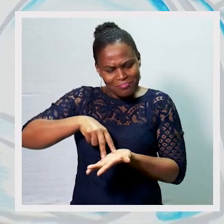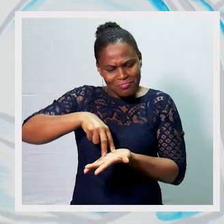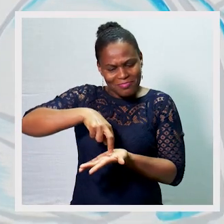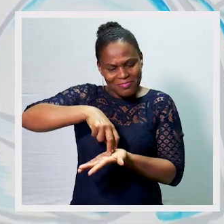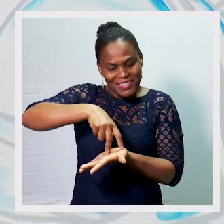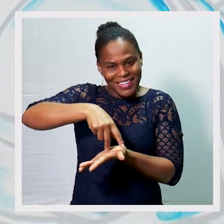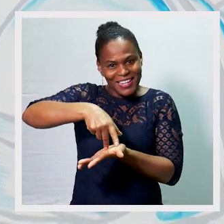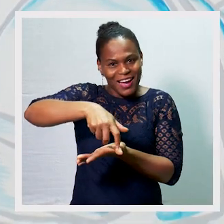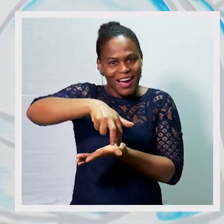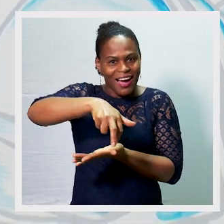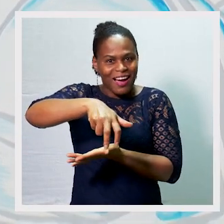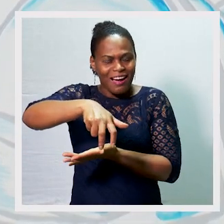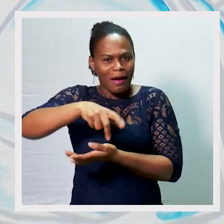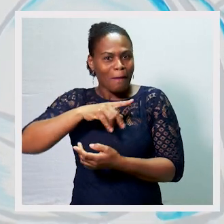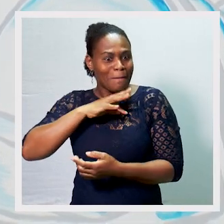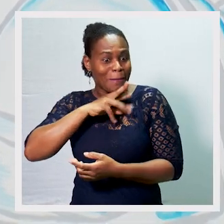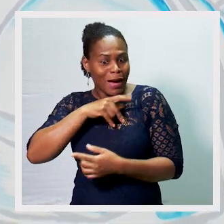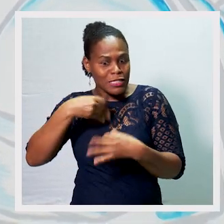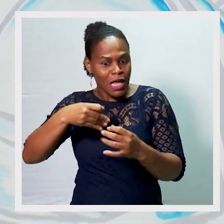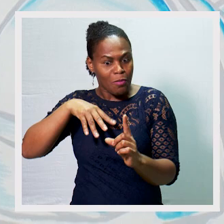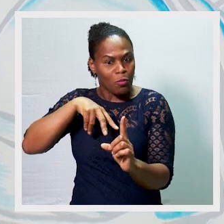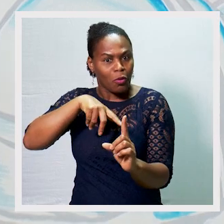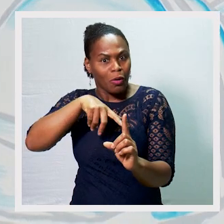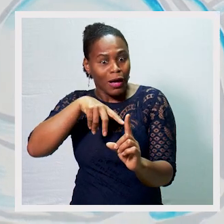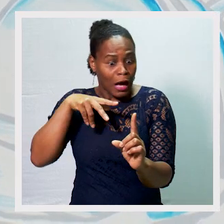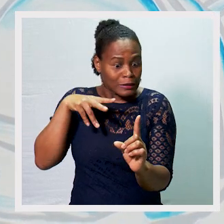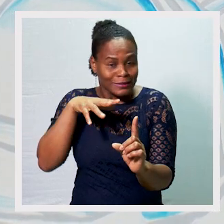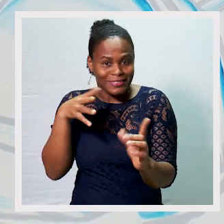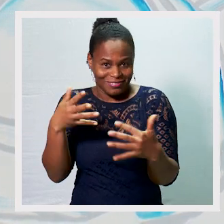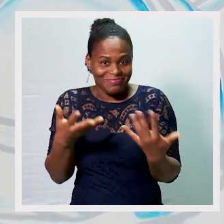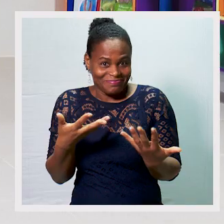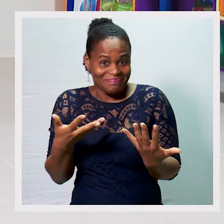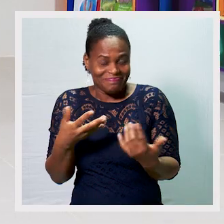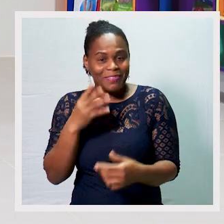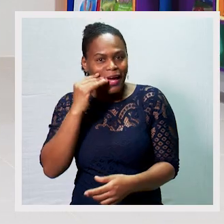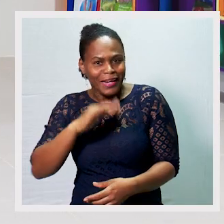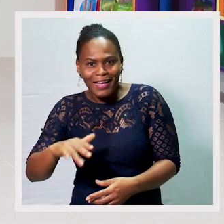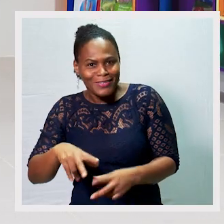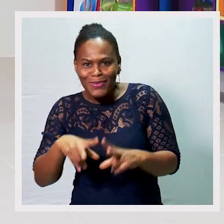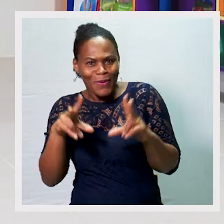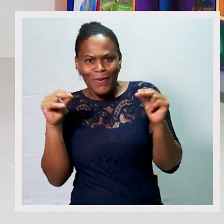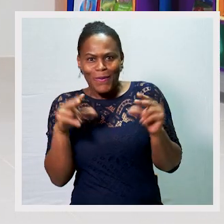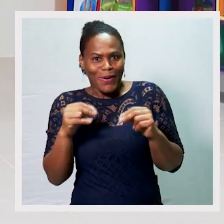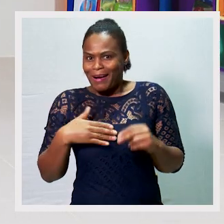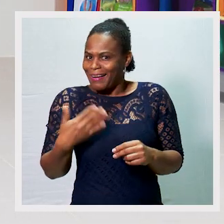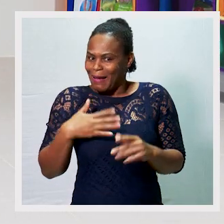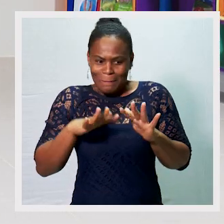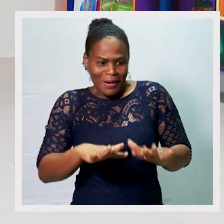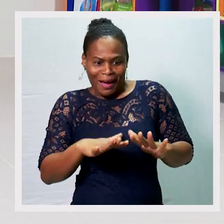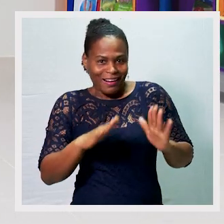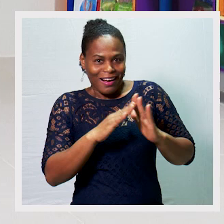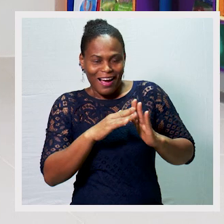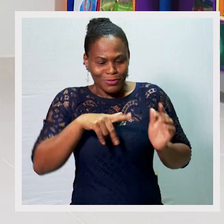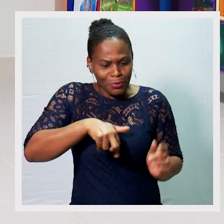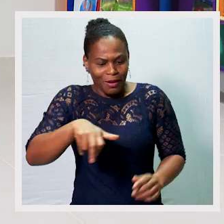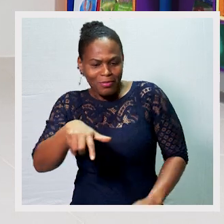os primeiros passos e a mamãe sempre atrás da criança. E a criança nunca mais queria